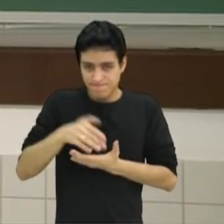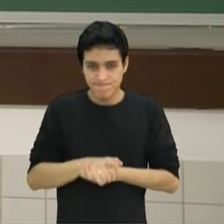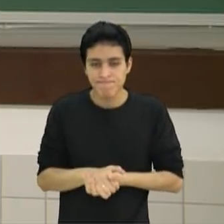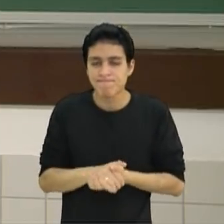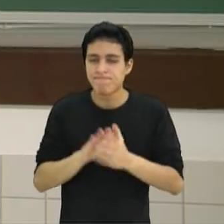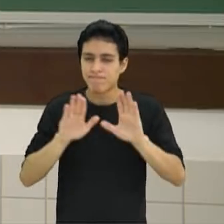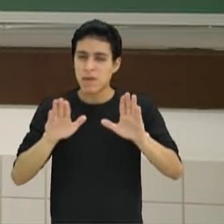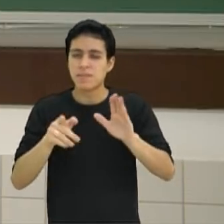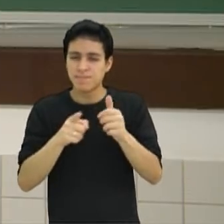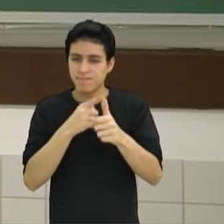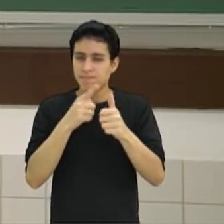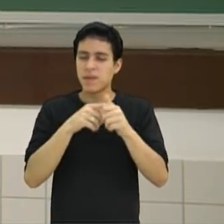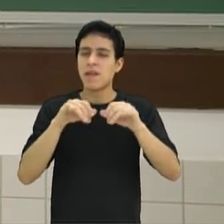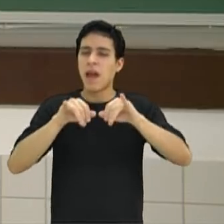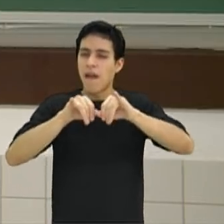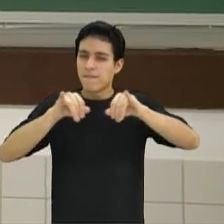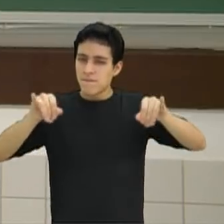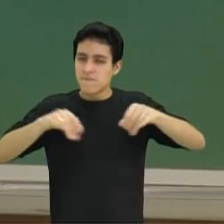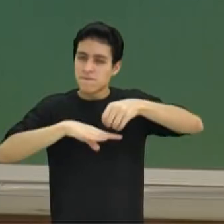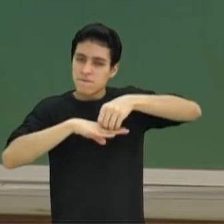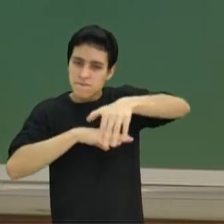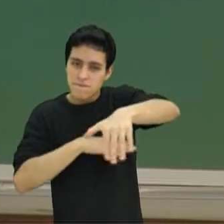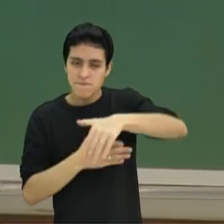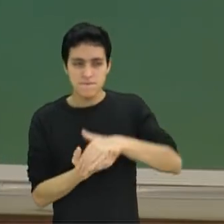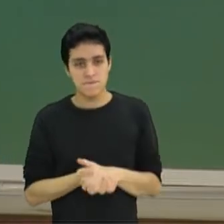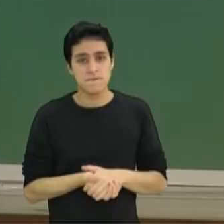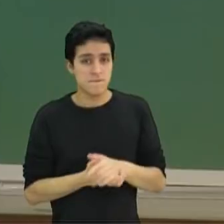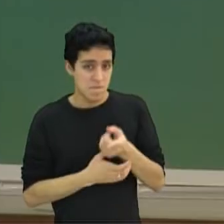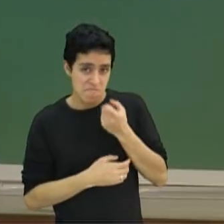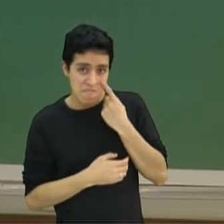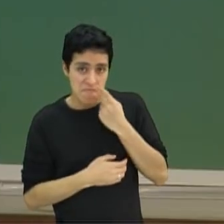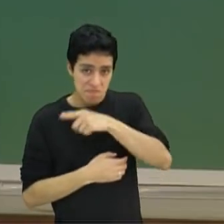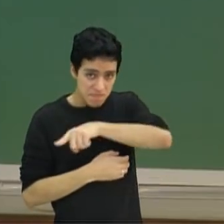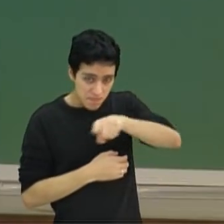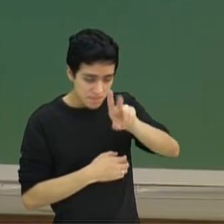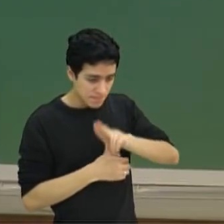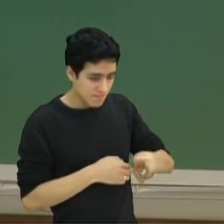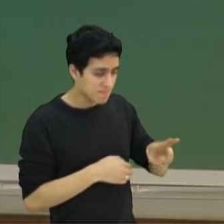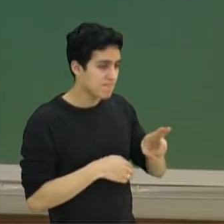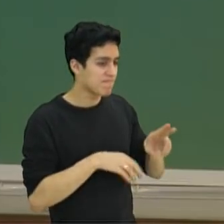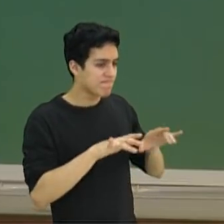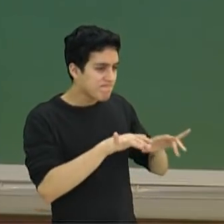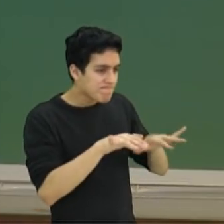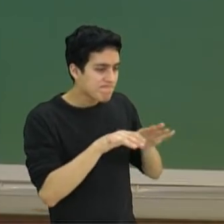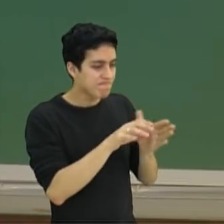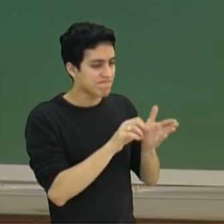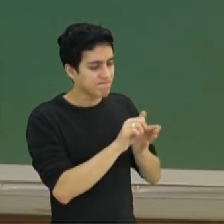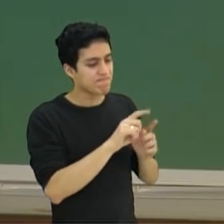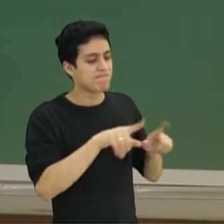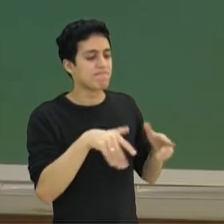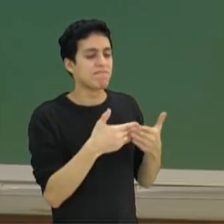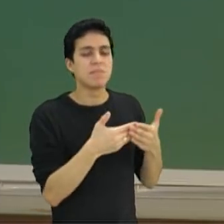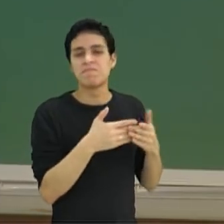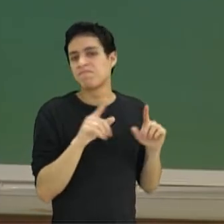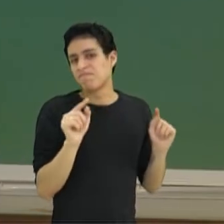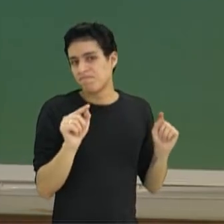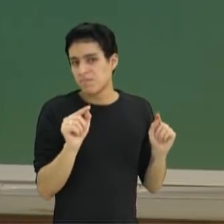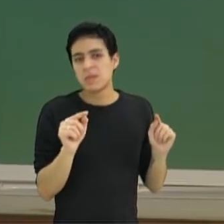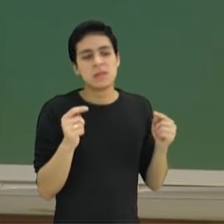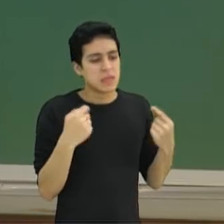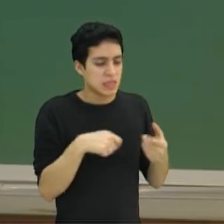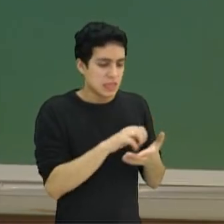então preste atenção. Se você utiliza o Google Classroom para estudar, acesse a